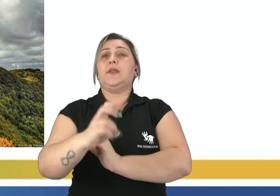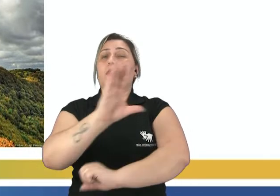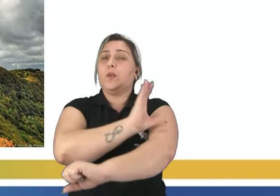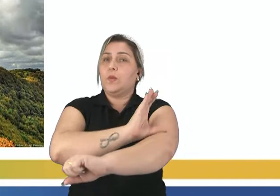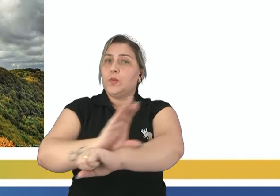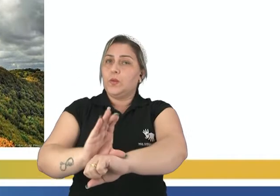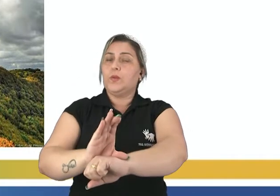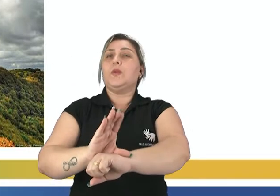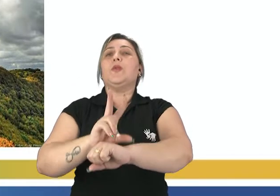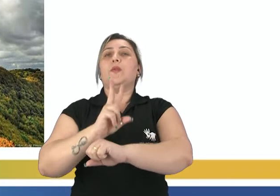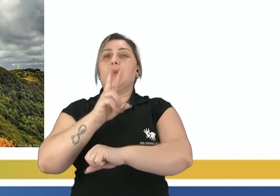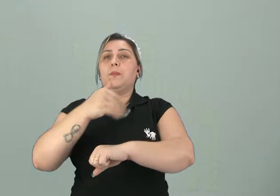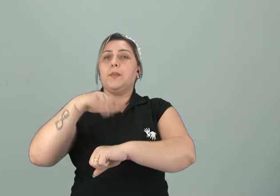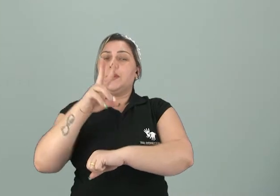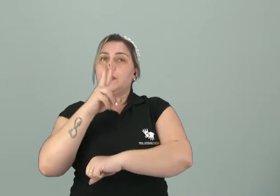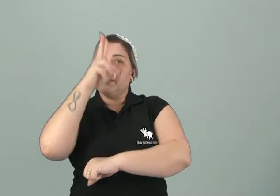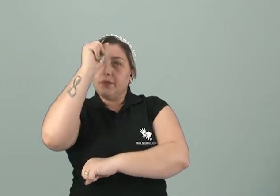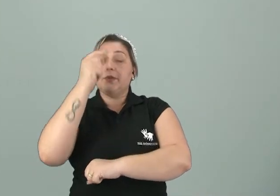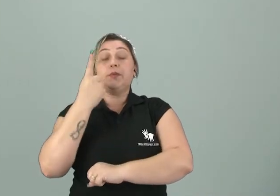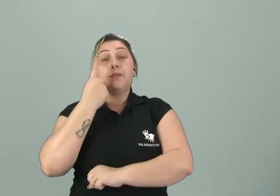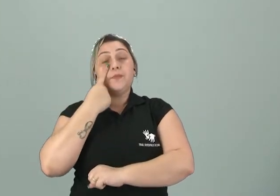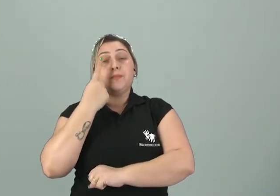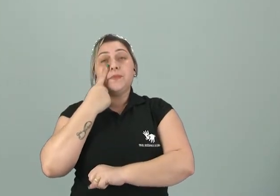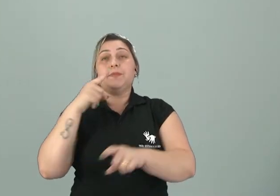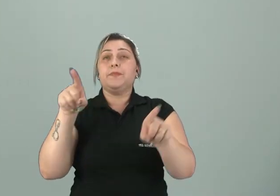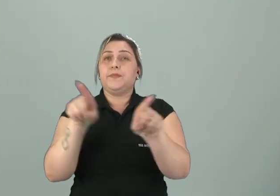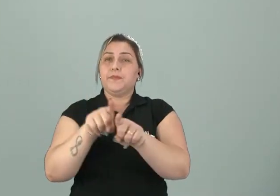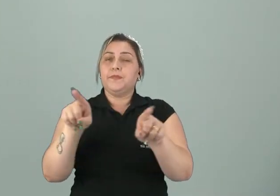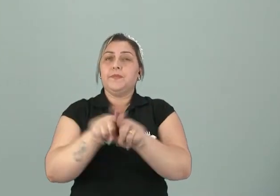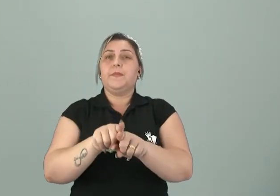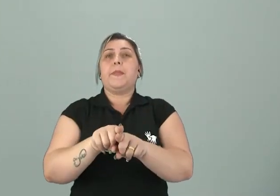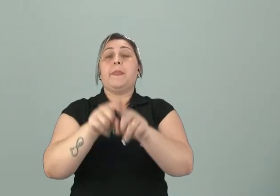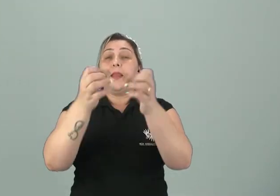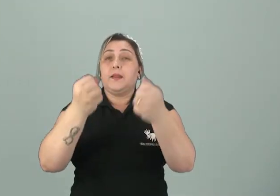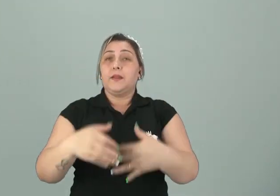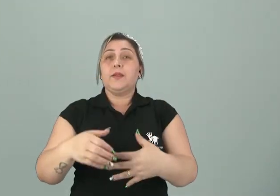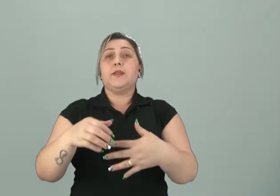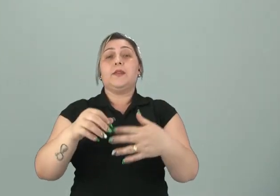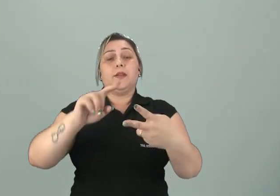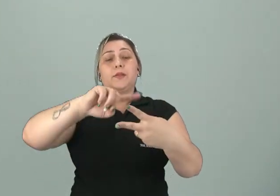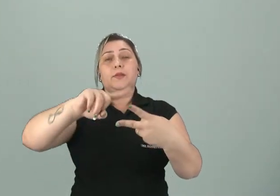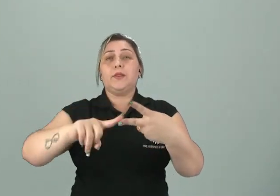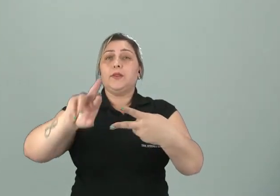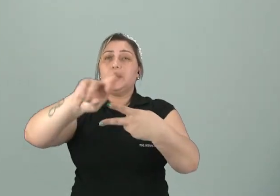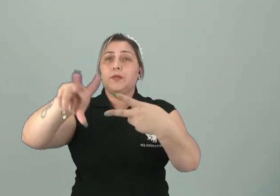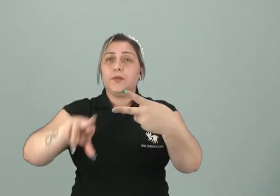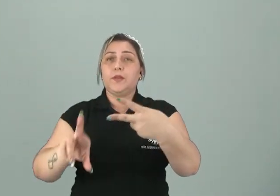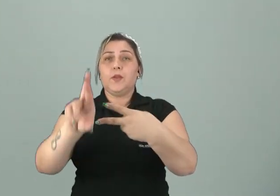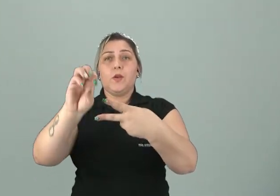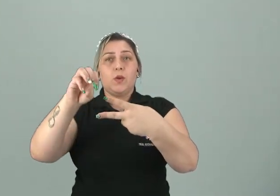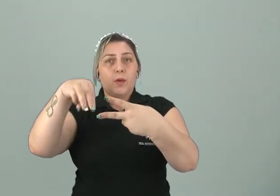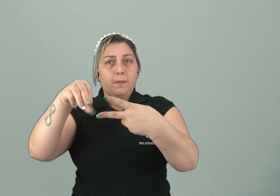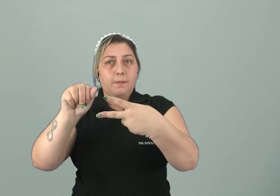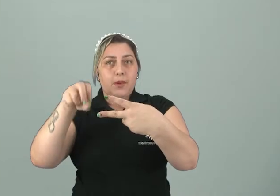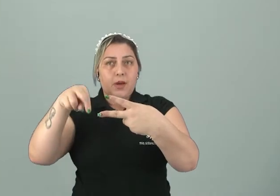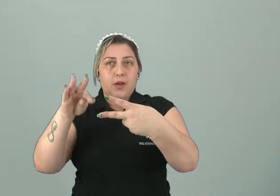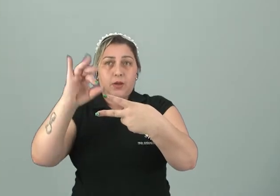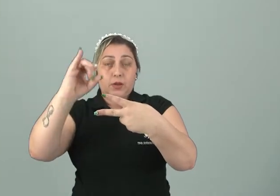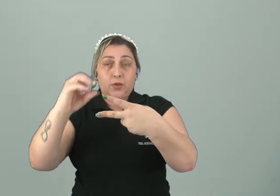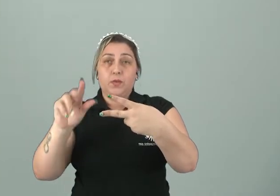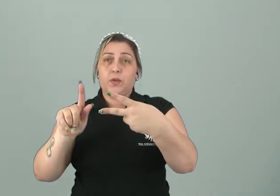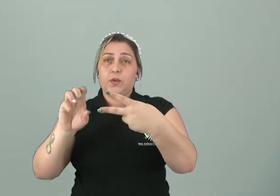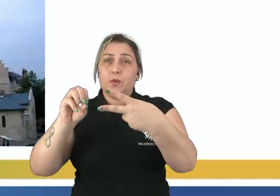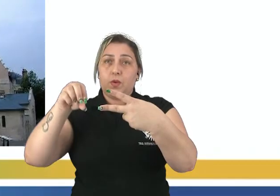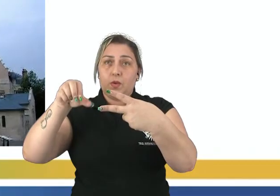medieval foi fortalecida. E aí vamos ver um pouquinho da distinção do estilo romântico para o estilo gótico dentro da arquitetura.